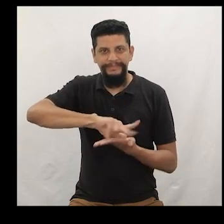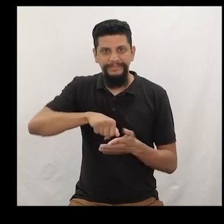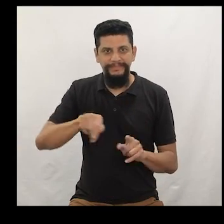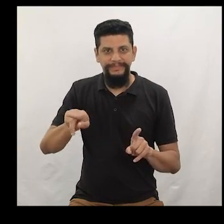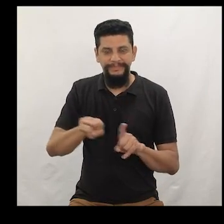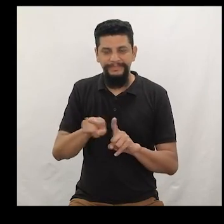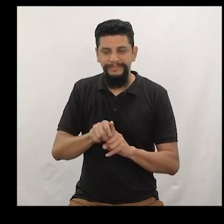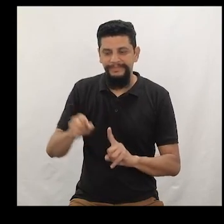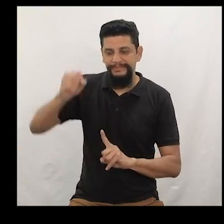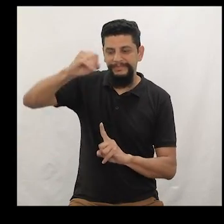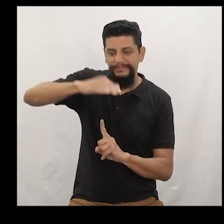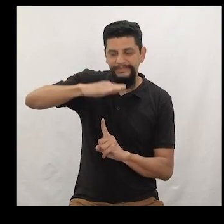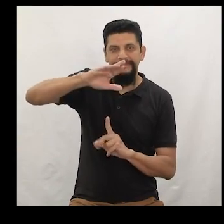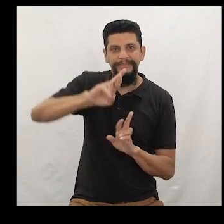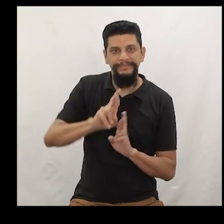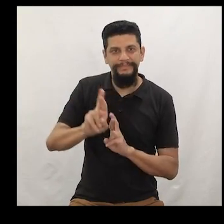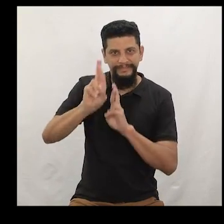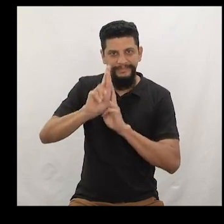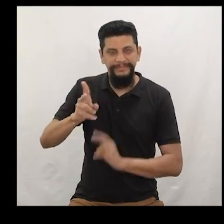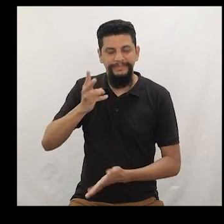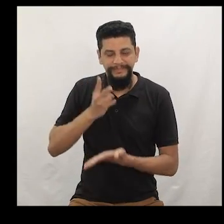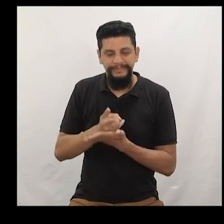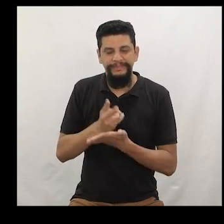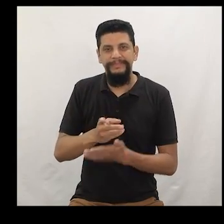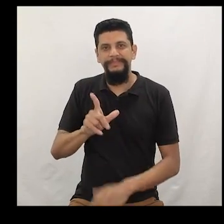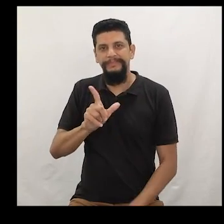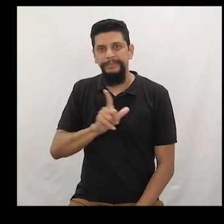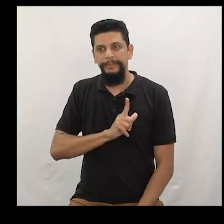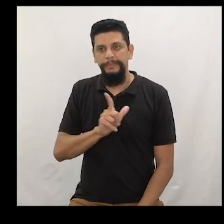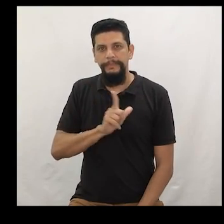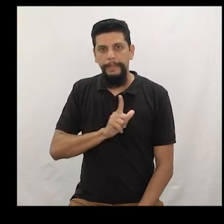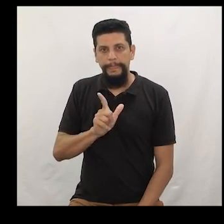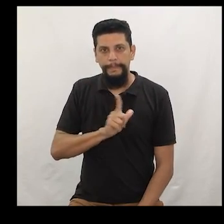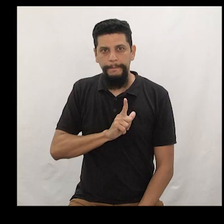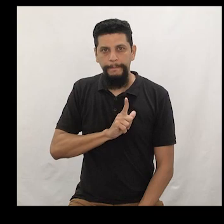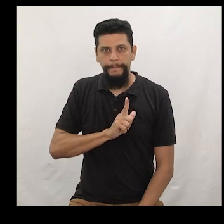Vocês são a luz e a esperança que sempre vou ter.